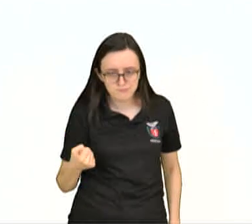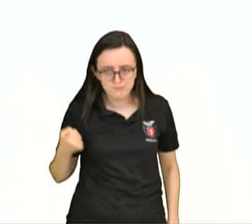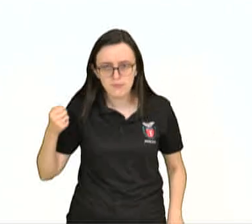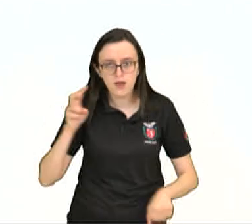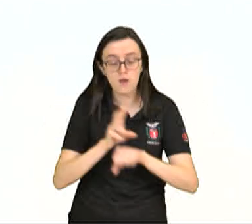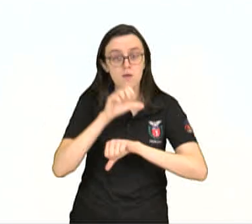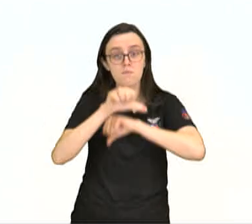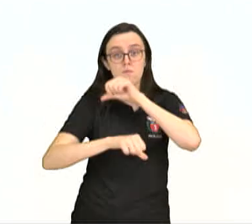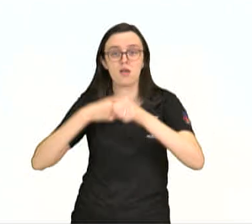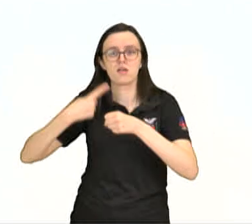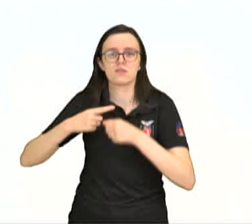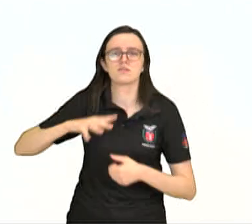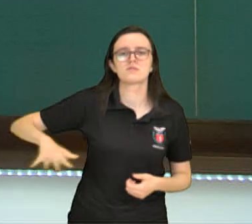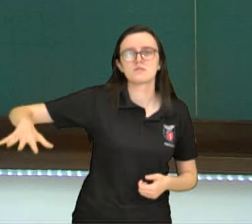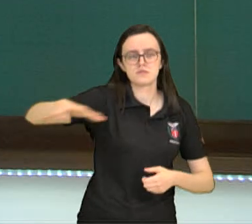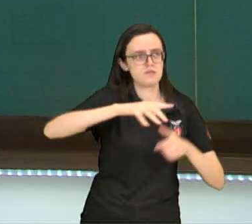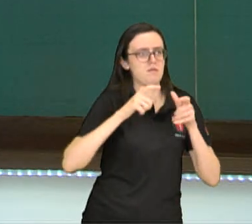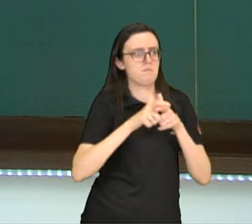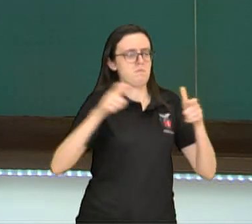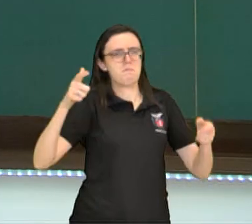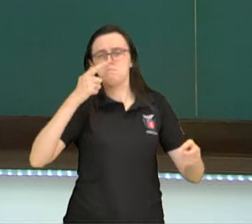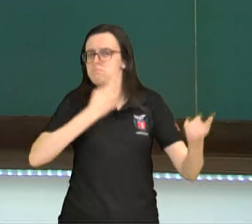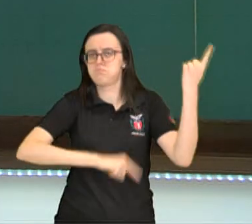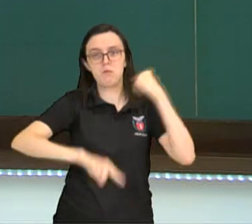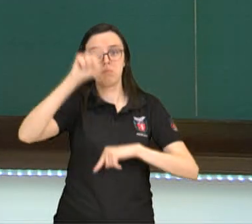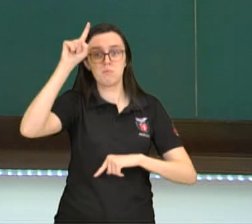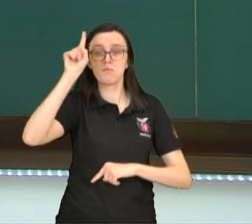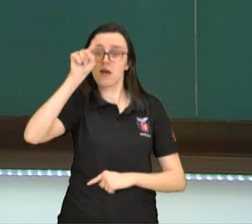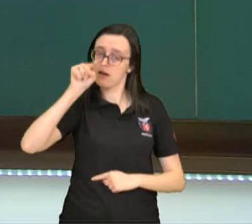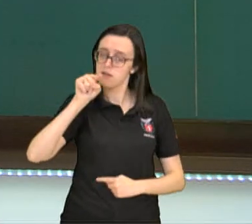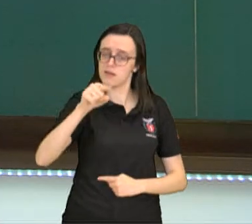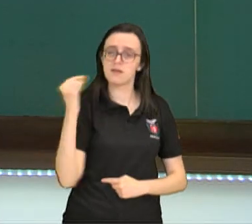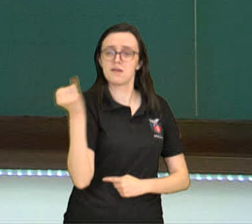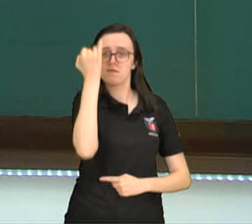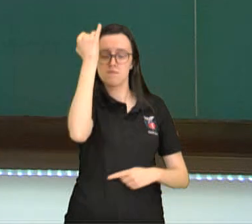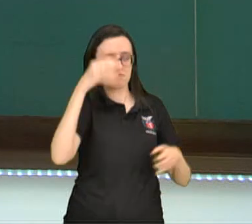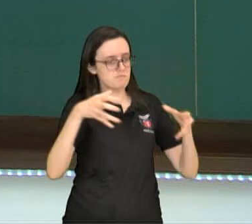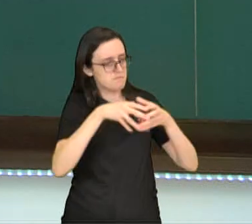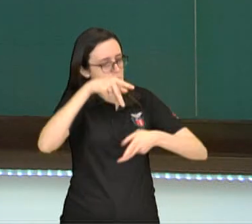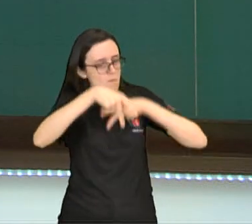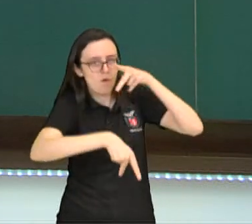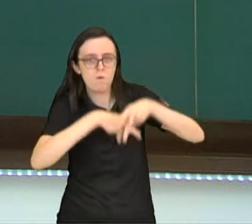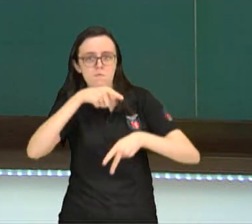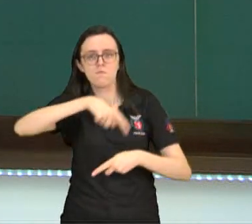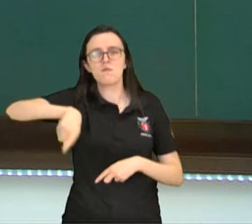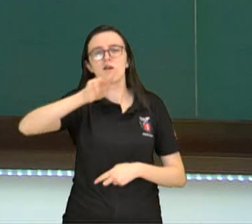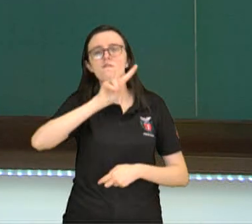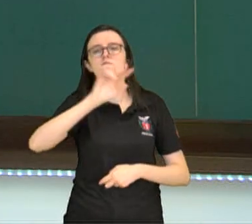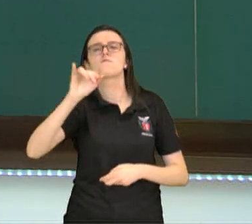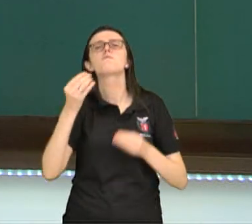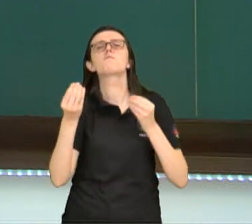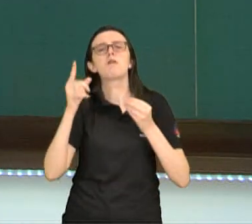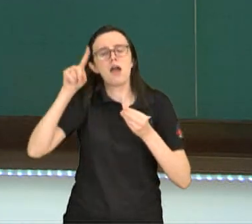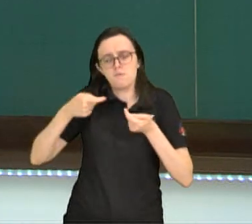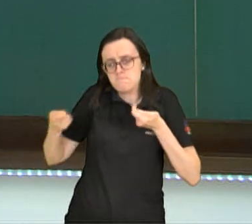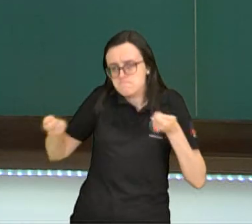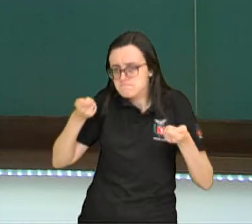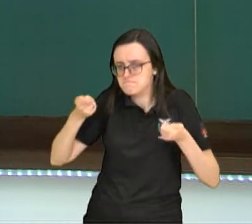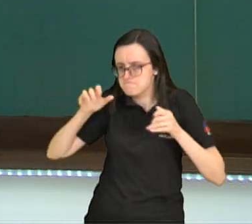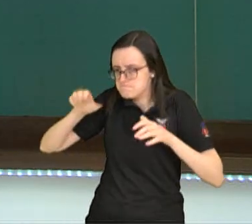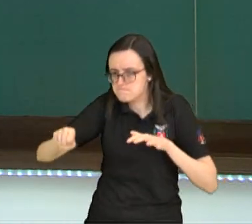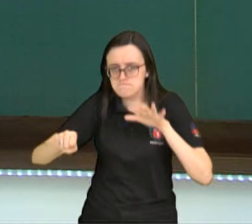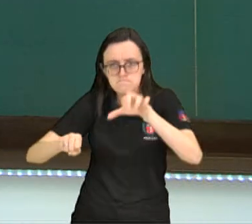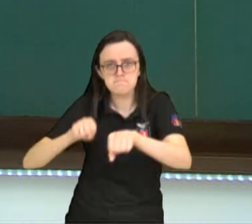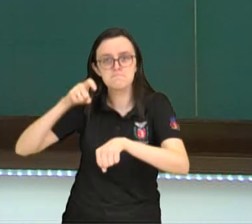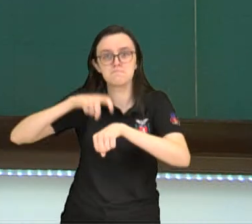urbano próspero. Tá, pessoal? Essa é a importância, então, dos etruscos, né? Que vão ser dominantes ali por um